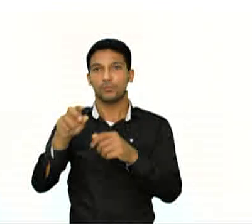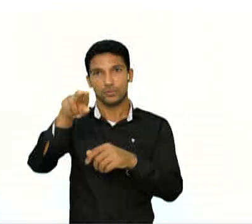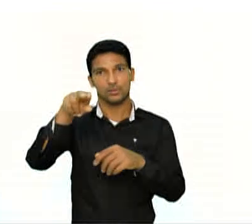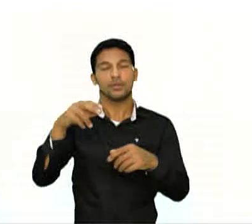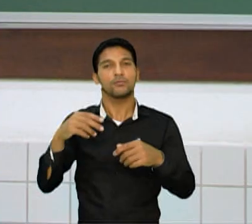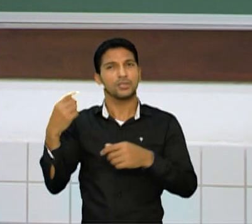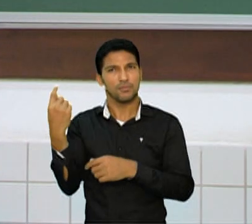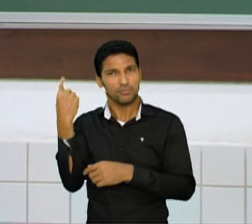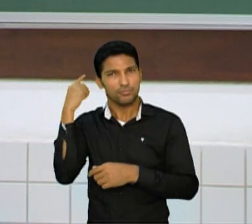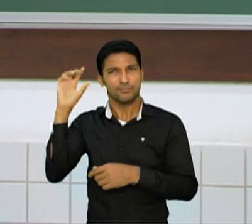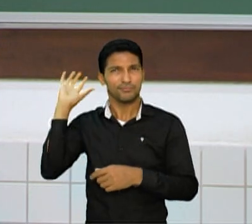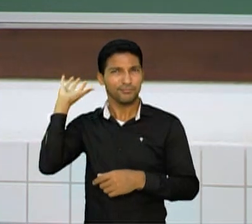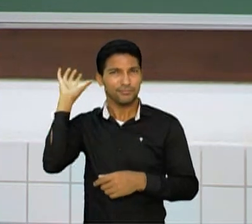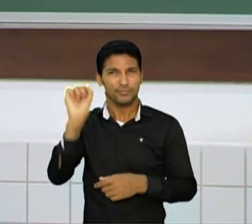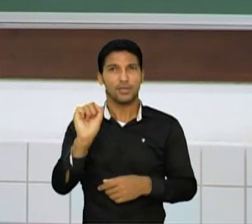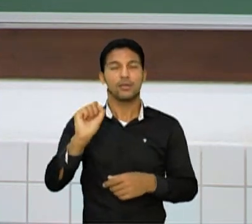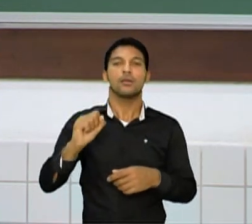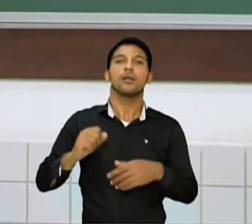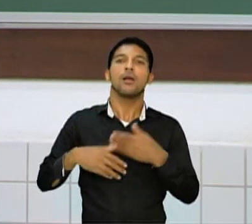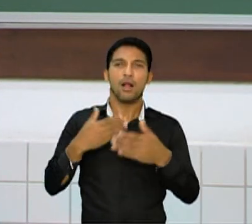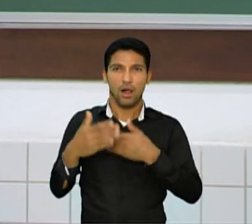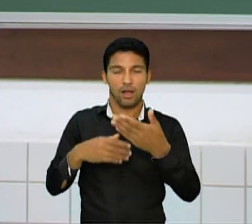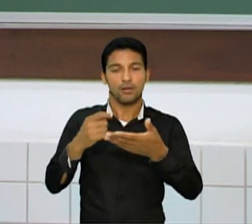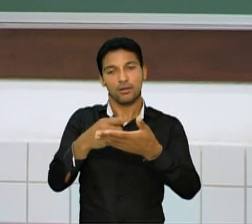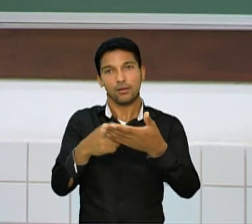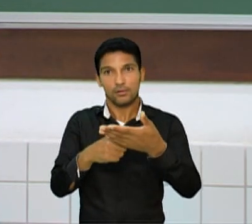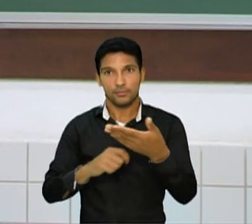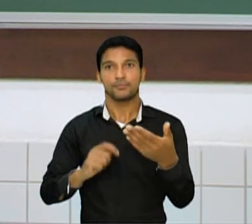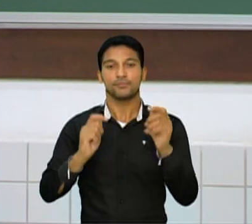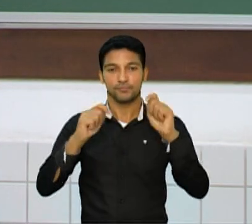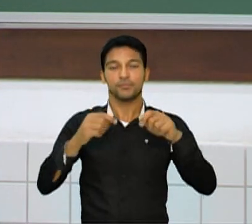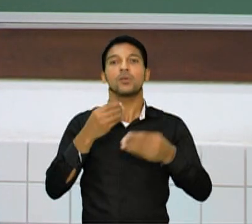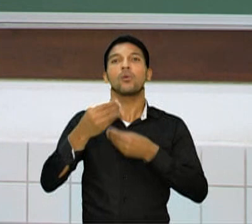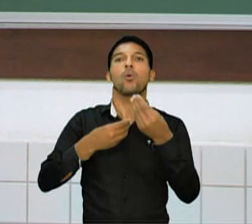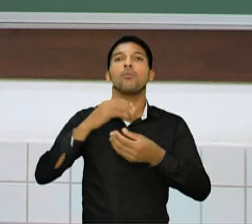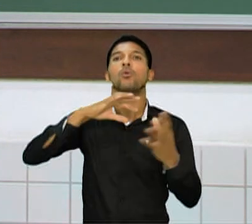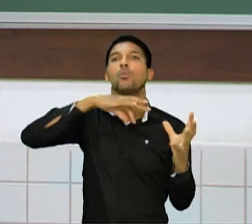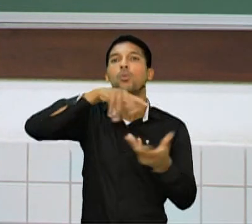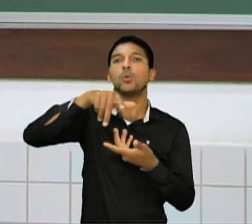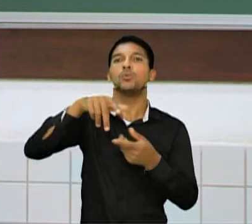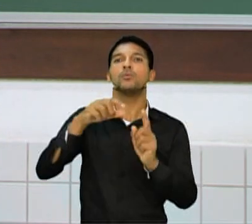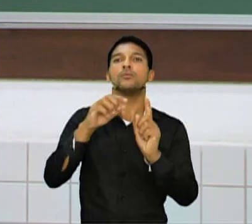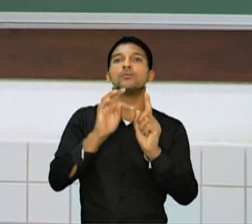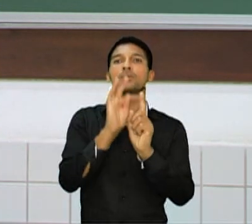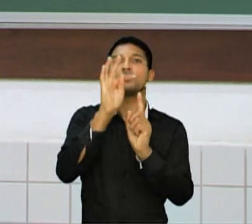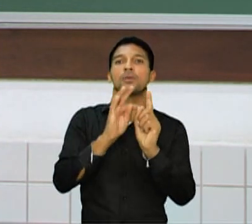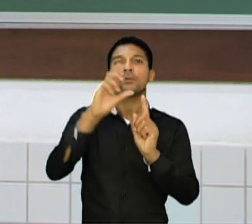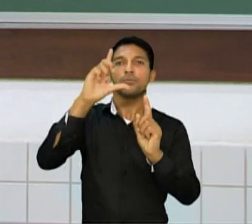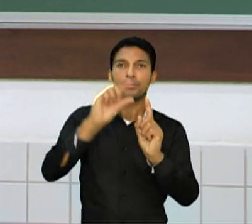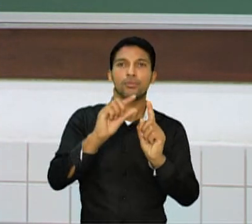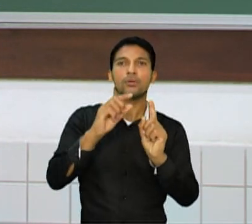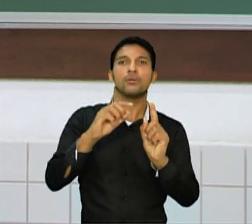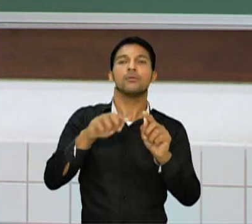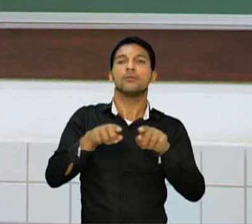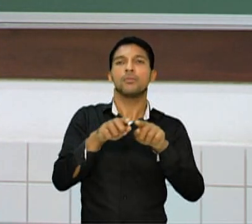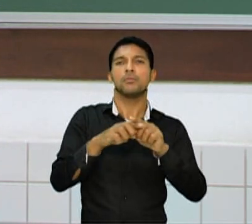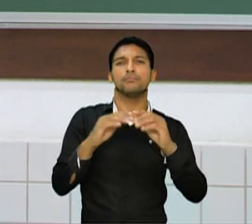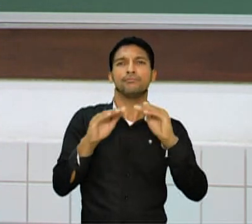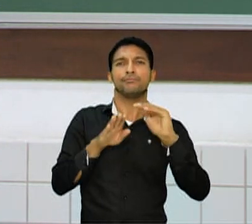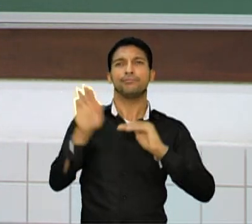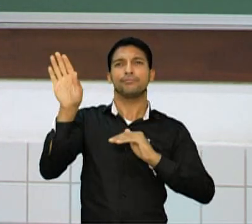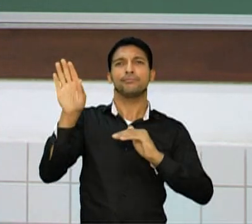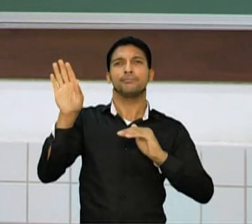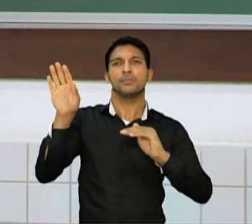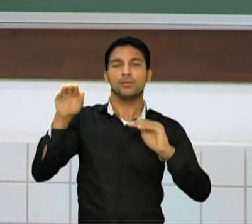ela. Escrevam, desenvolvam esse hábito que fica mais fácil para vocês na hora de executar uma redação ou uma atividade